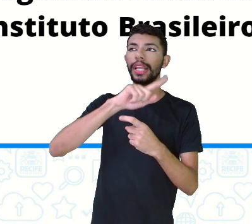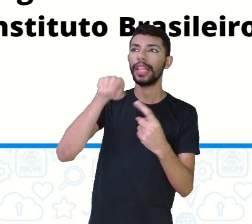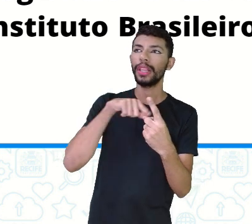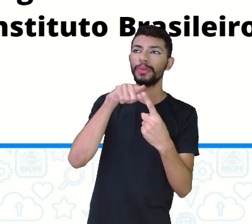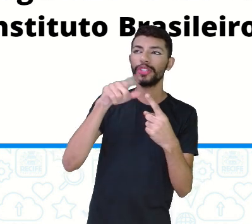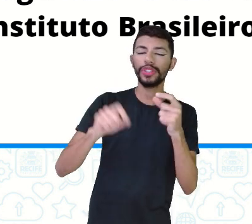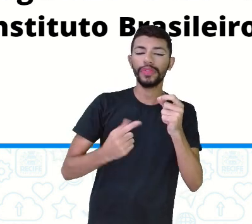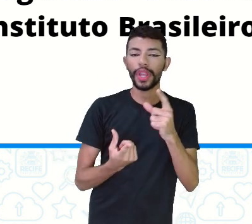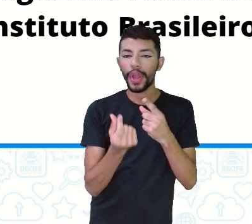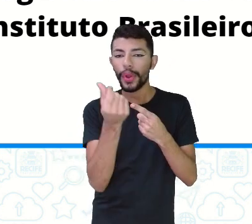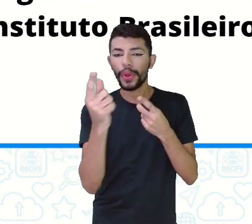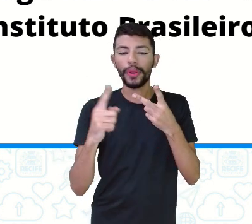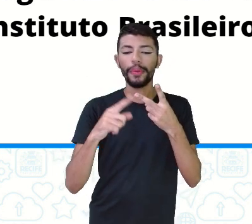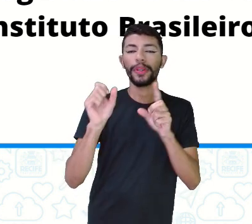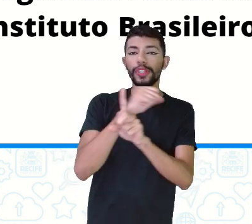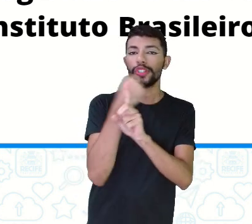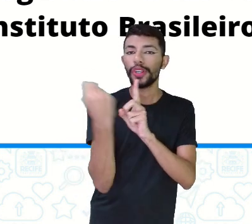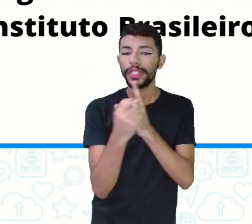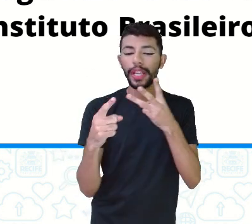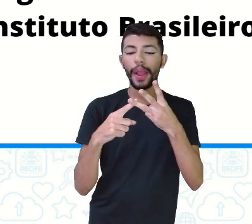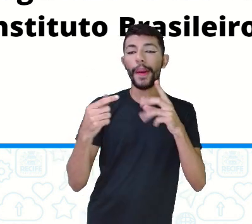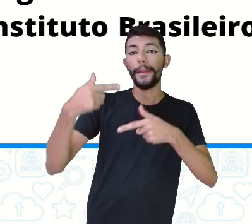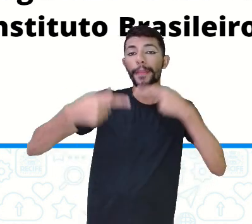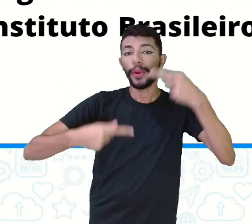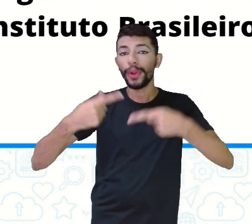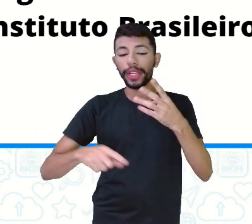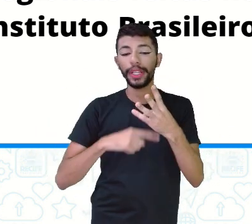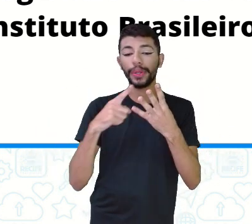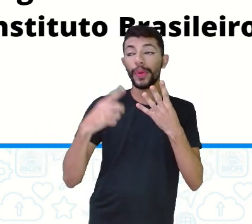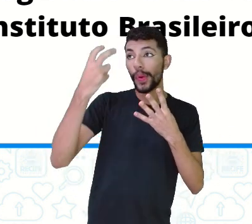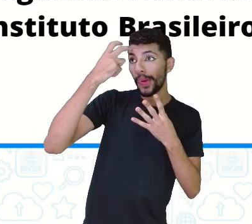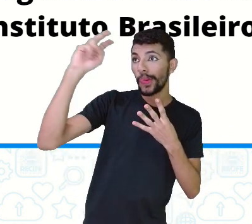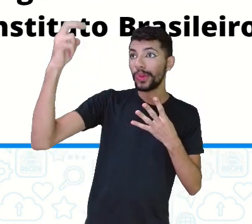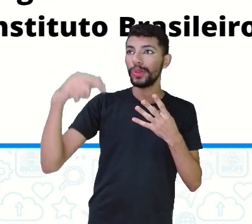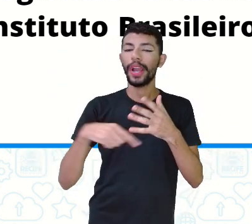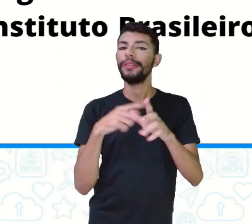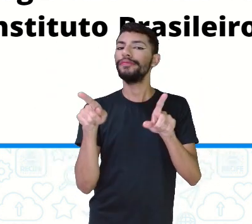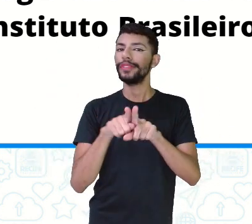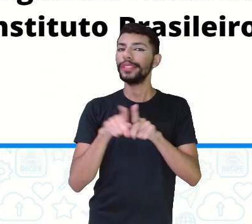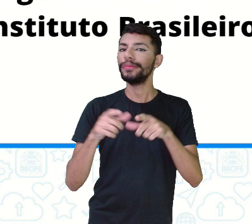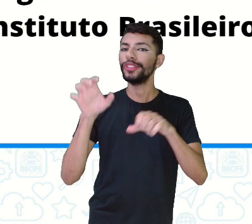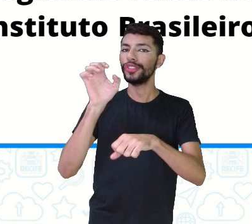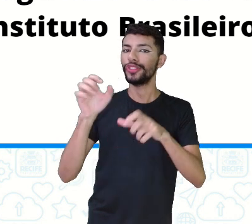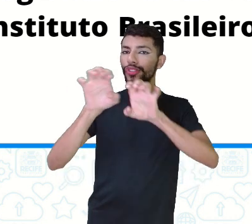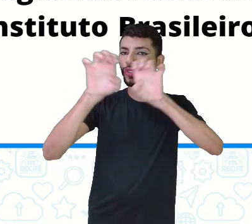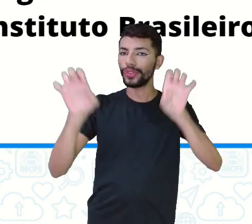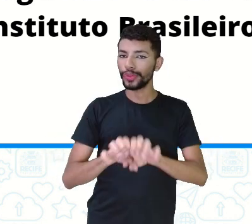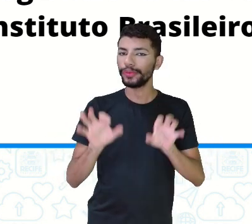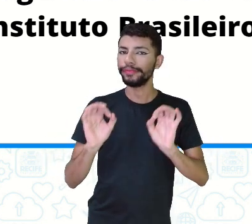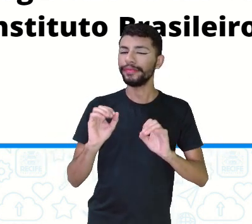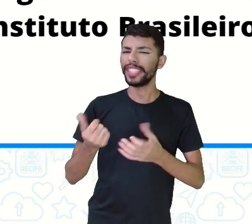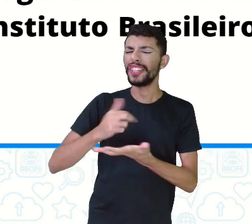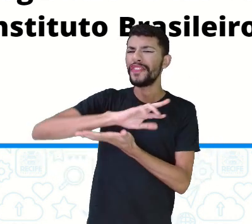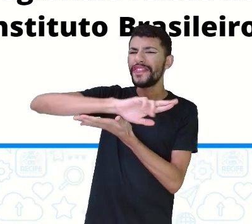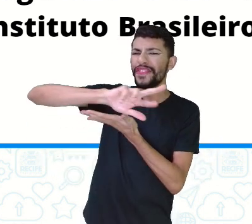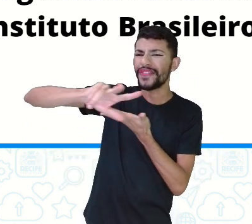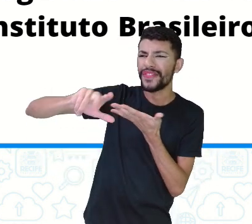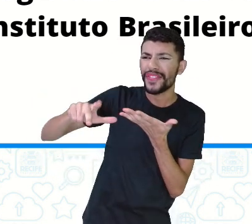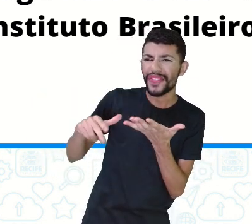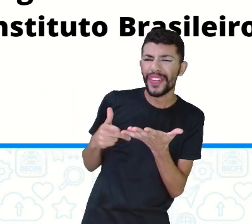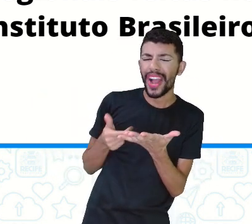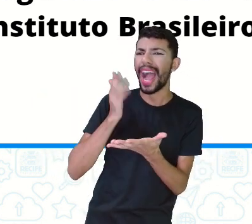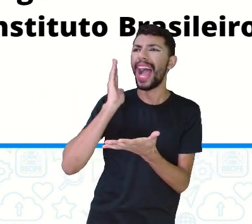aspectos econômicos, sociais, políticos, culturais e físicos. Muitas foram as divisões